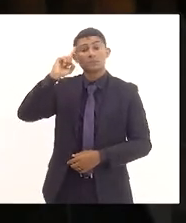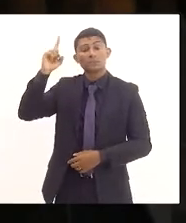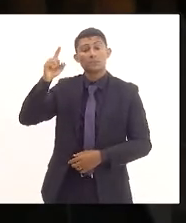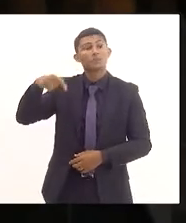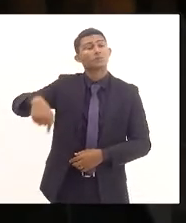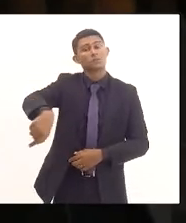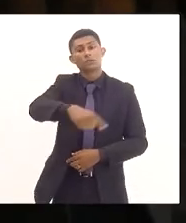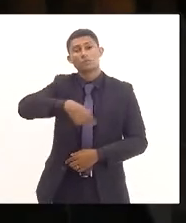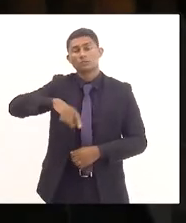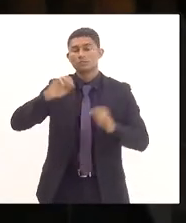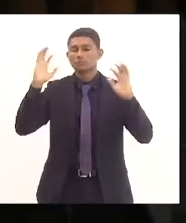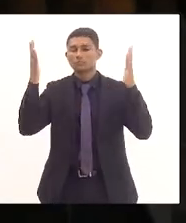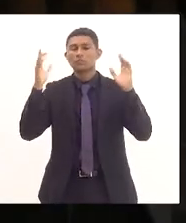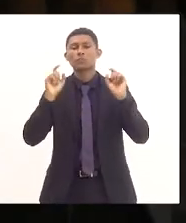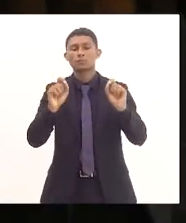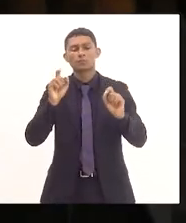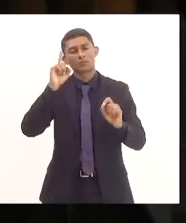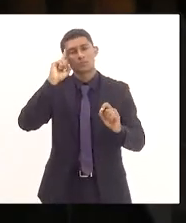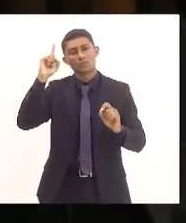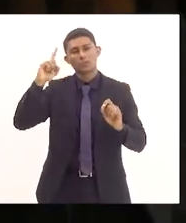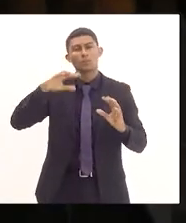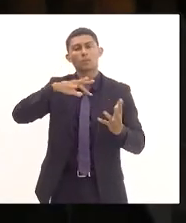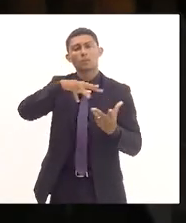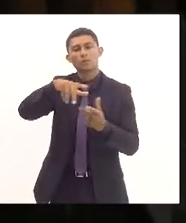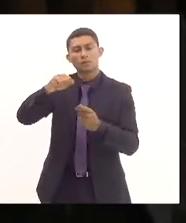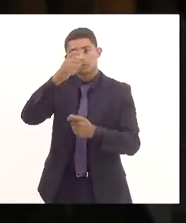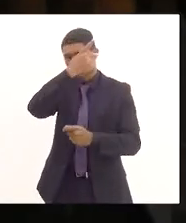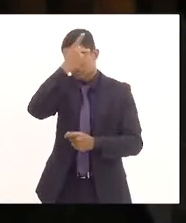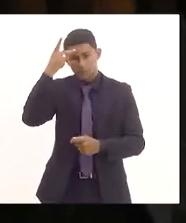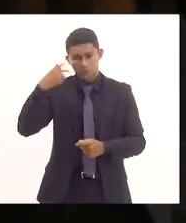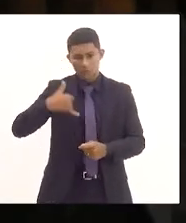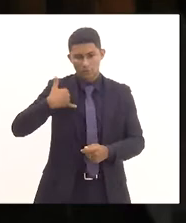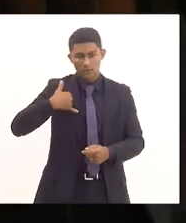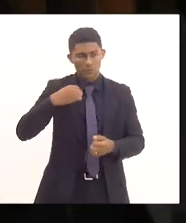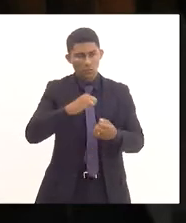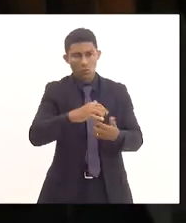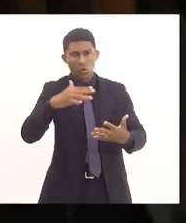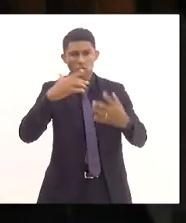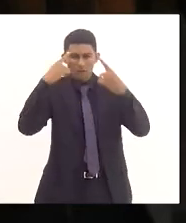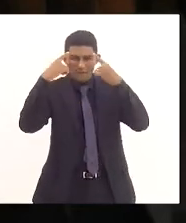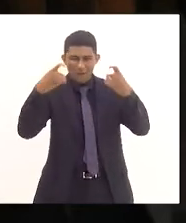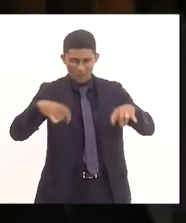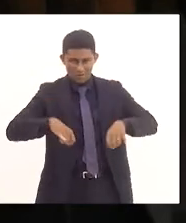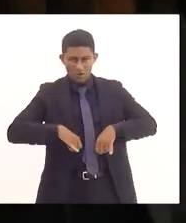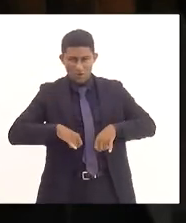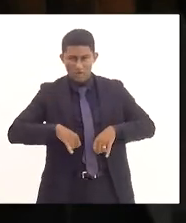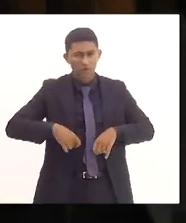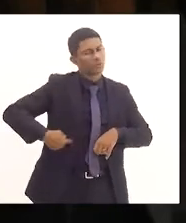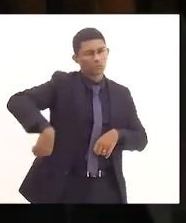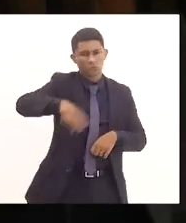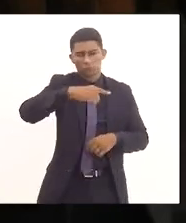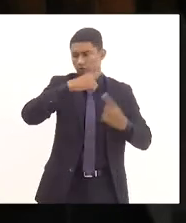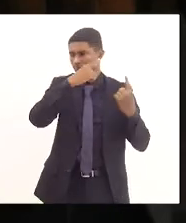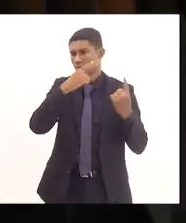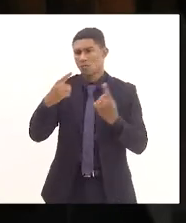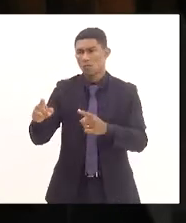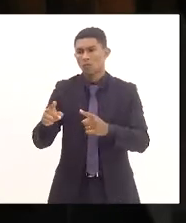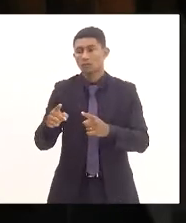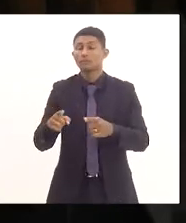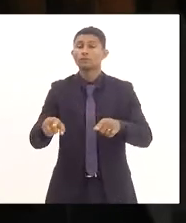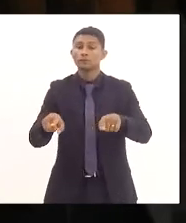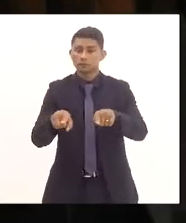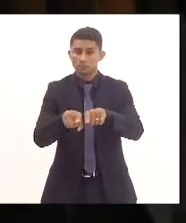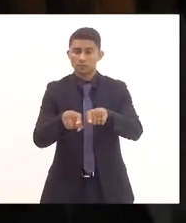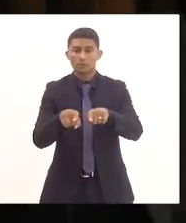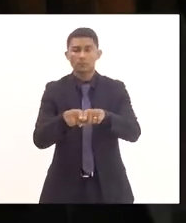que é o dia mundial de Combate à violência contra o idoso e ao mesmo tempo senhora presidente do lide